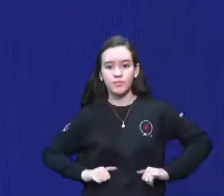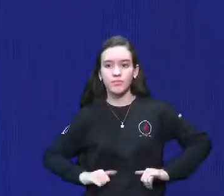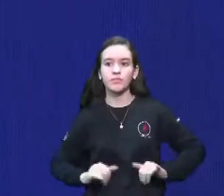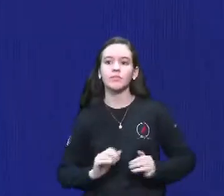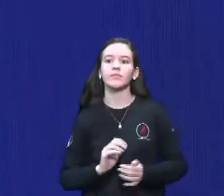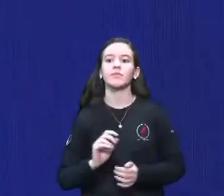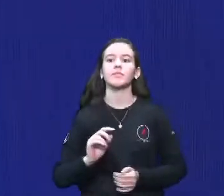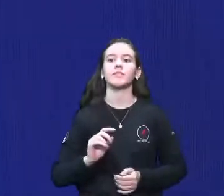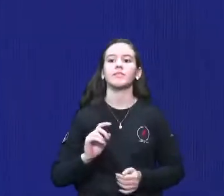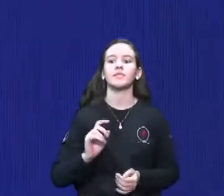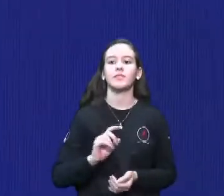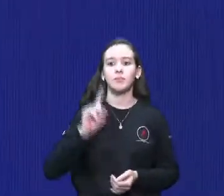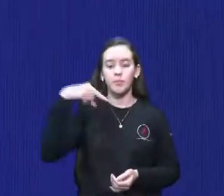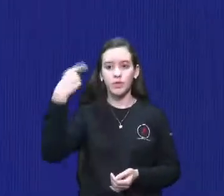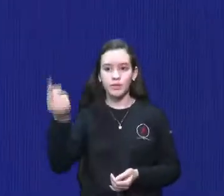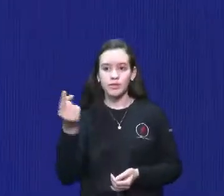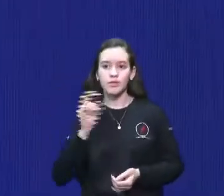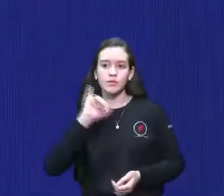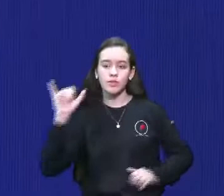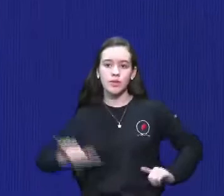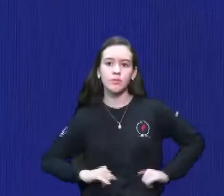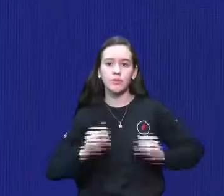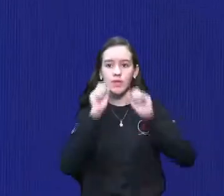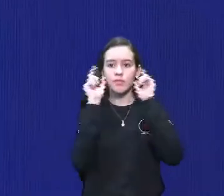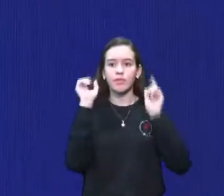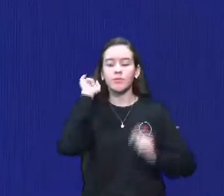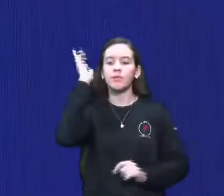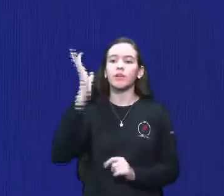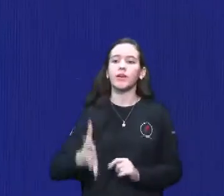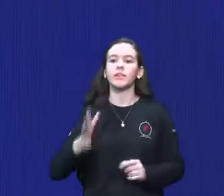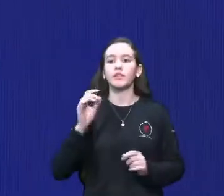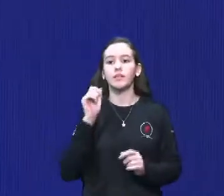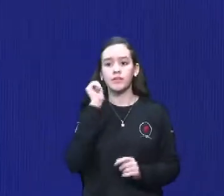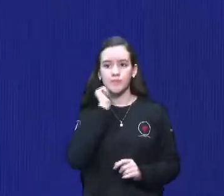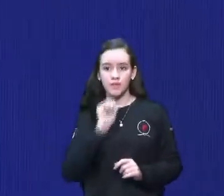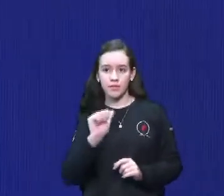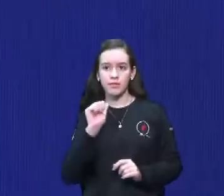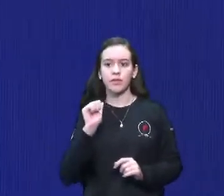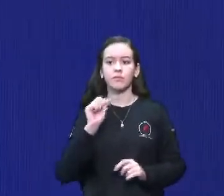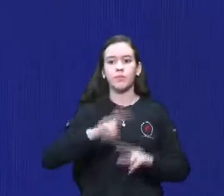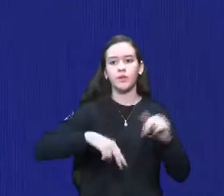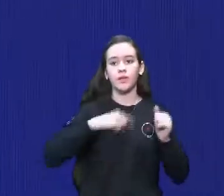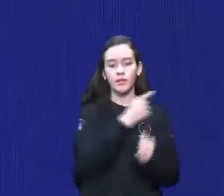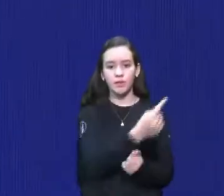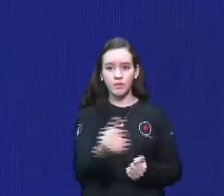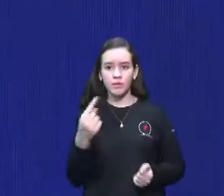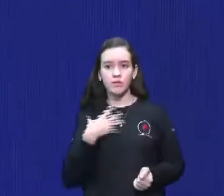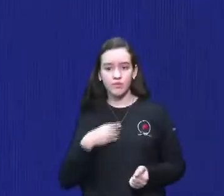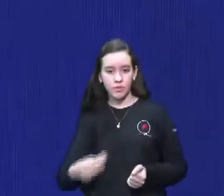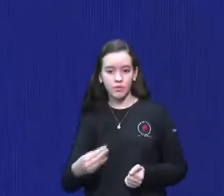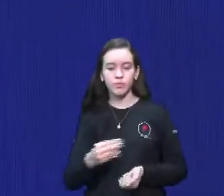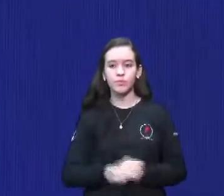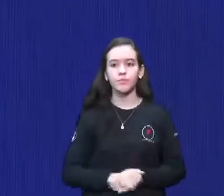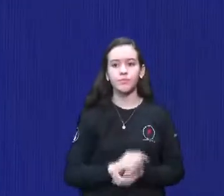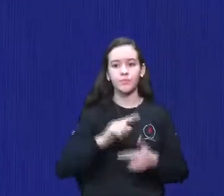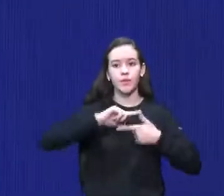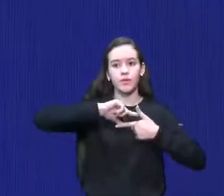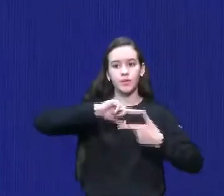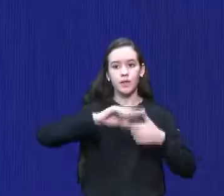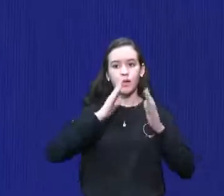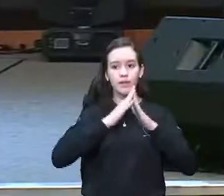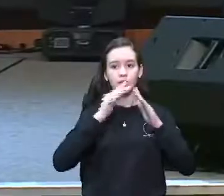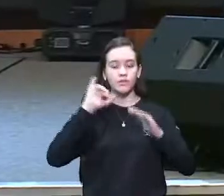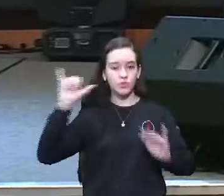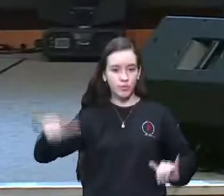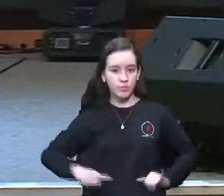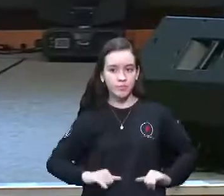de madrugada, e oferecia holocausto segundo o número de todos eles. Olha só, padrão na casa de Jó, teve